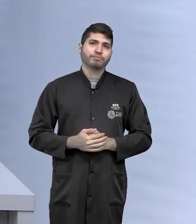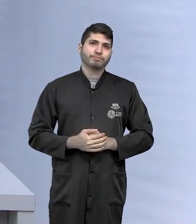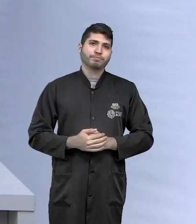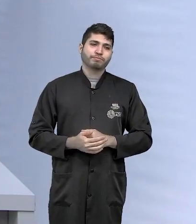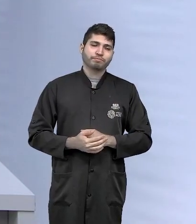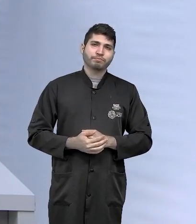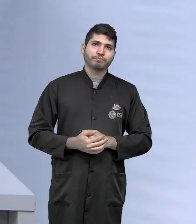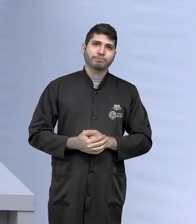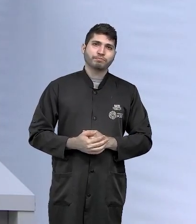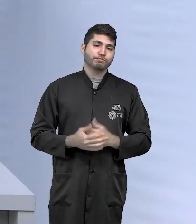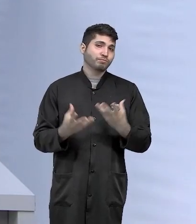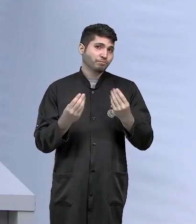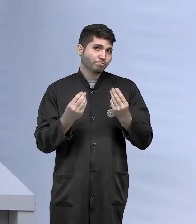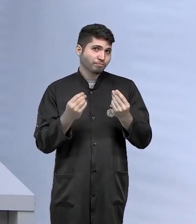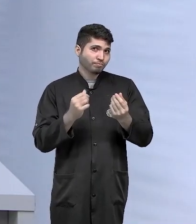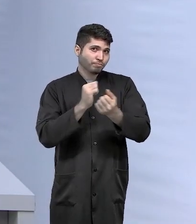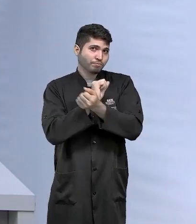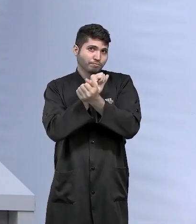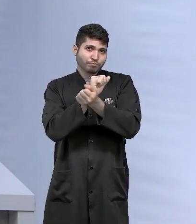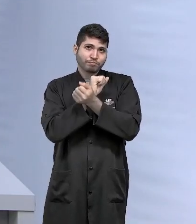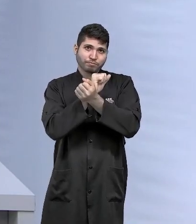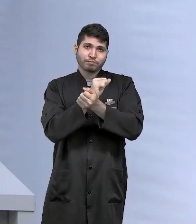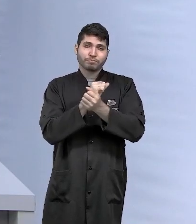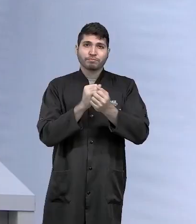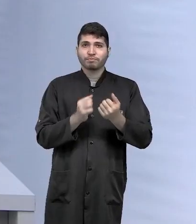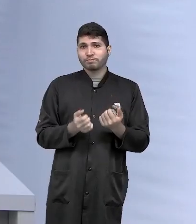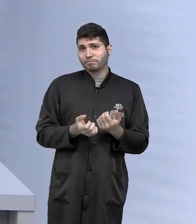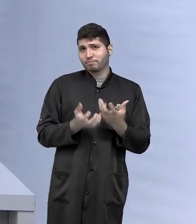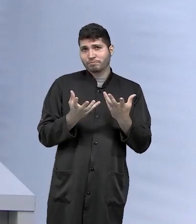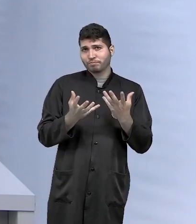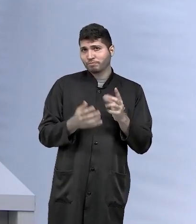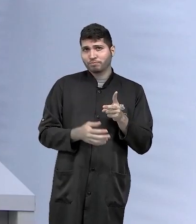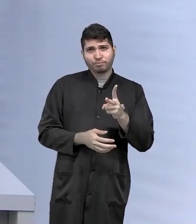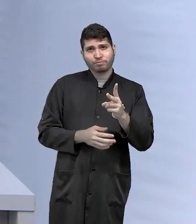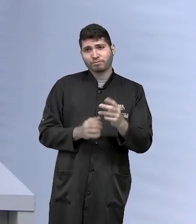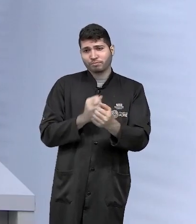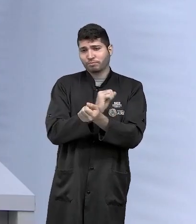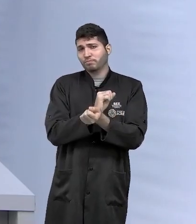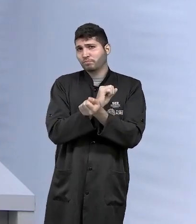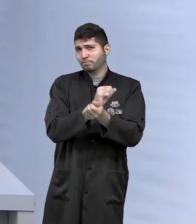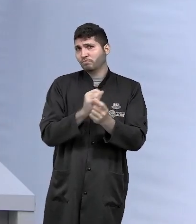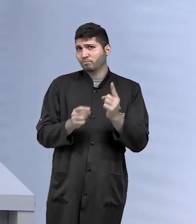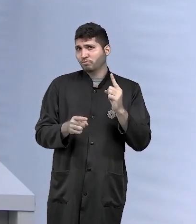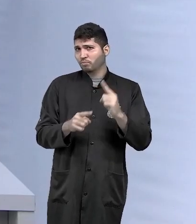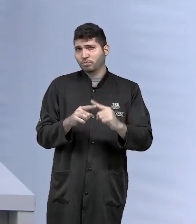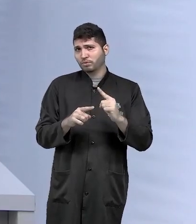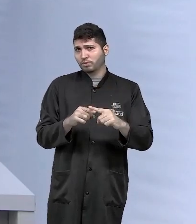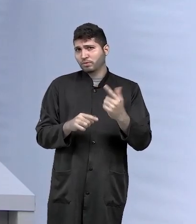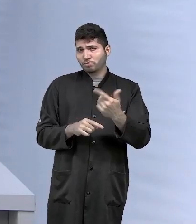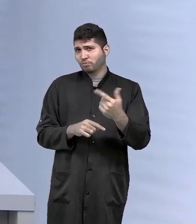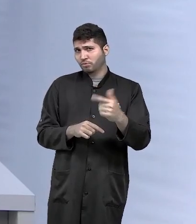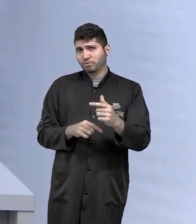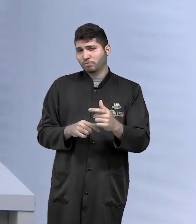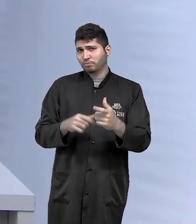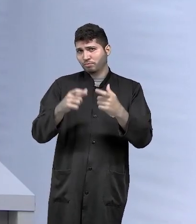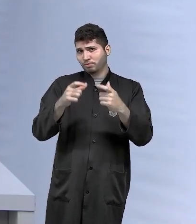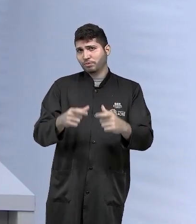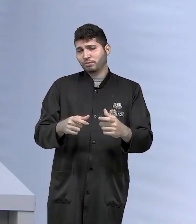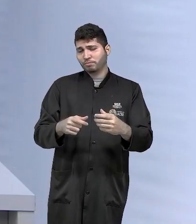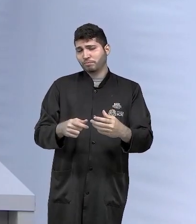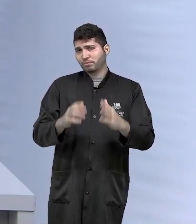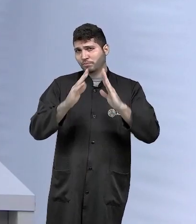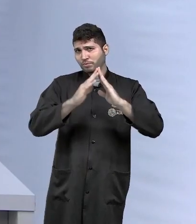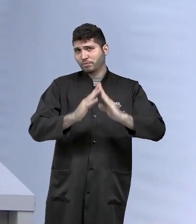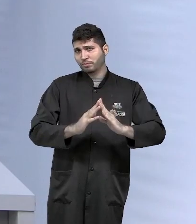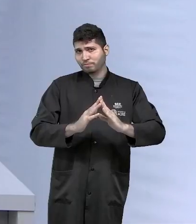escravos preferiam até continuar sendo escravos, porque eles não tinham para onde ir, não tinham onde morar, não tinham como se